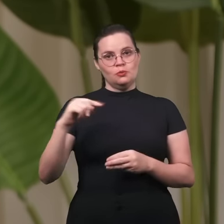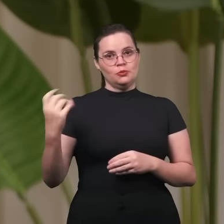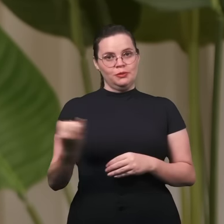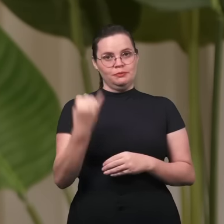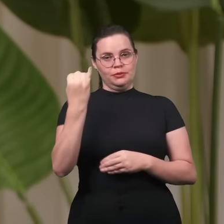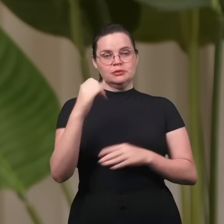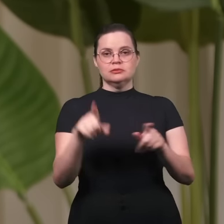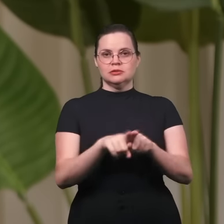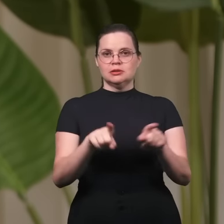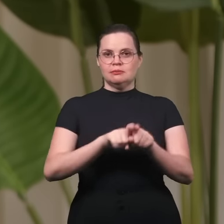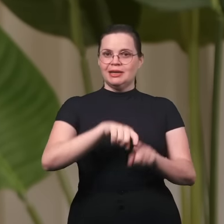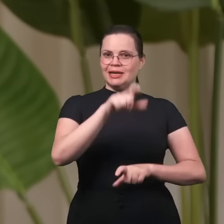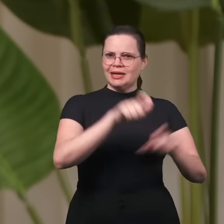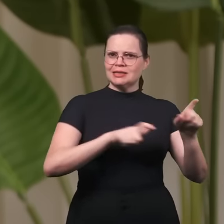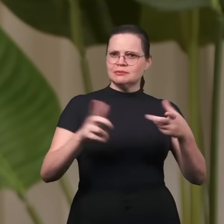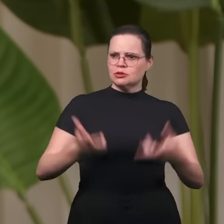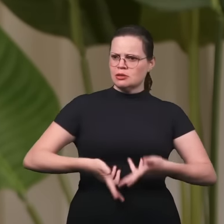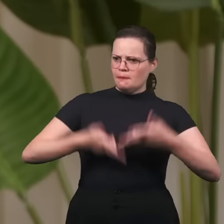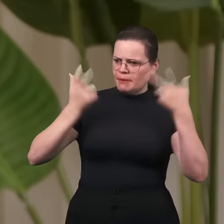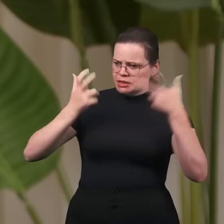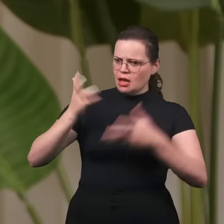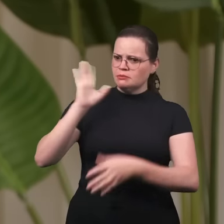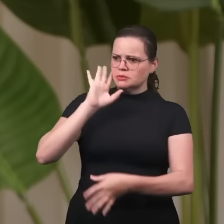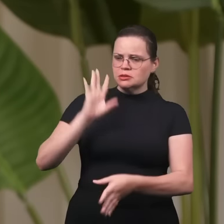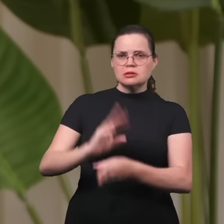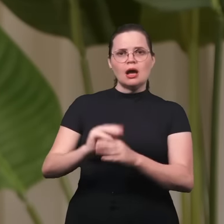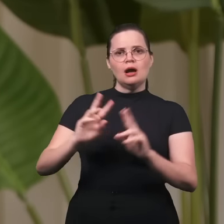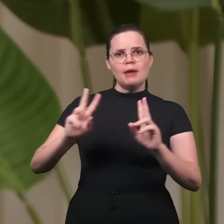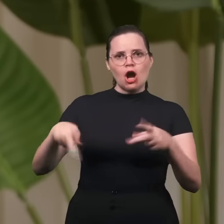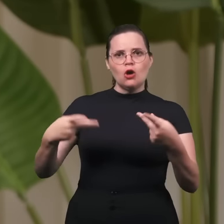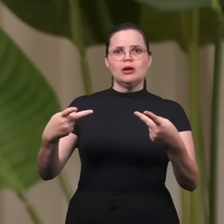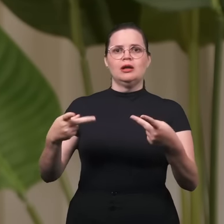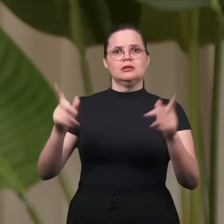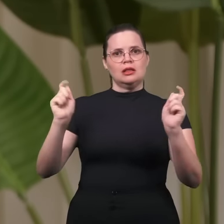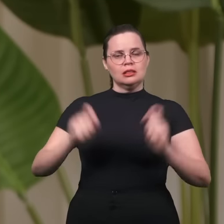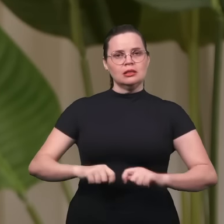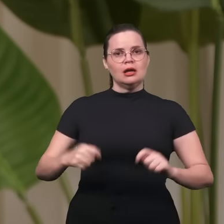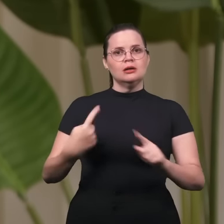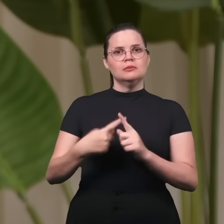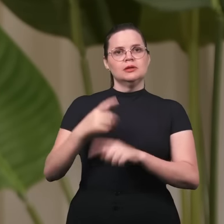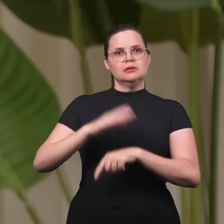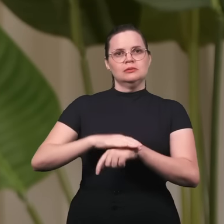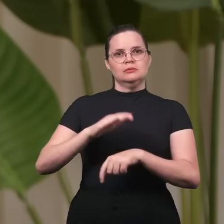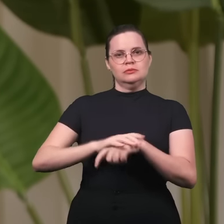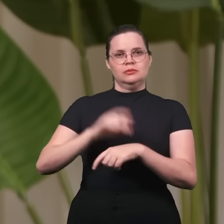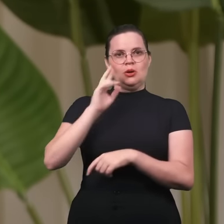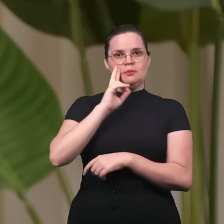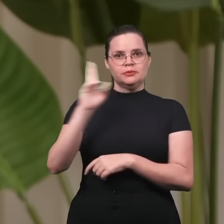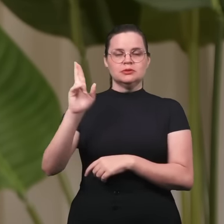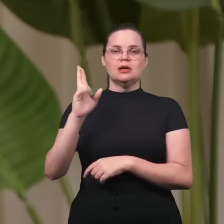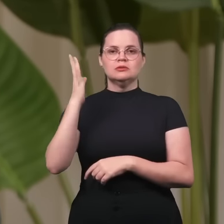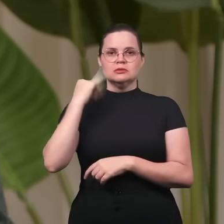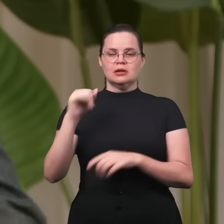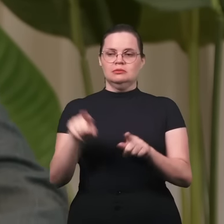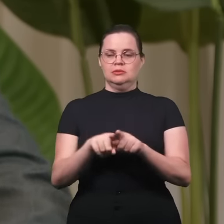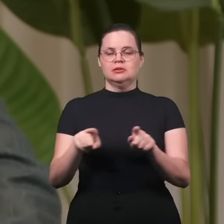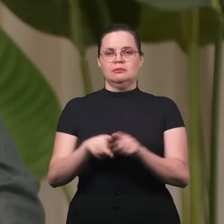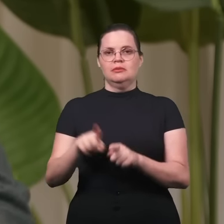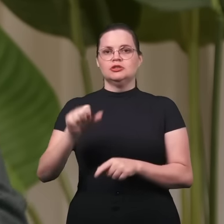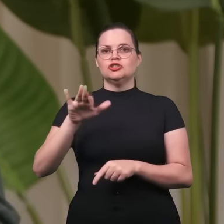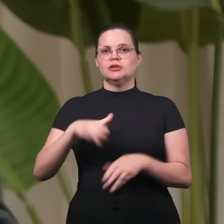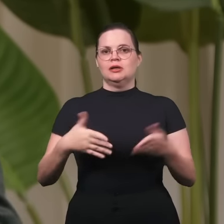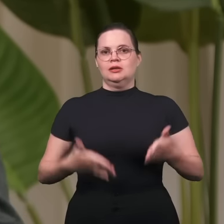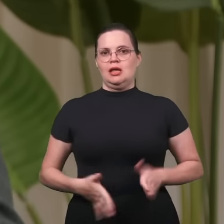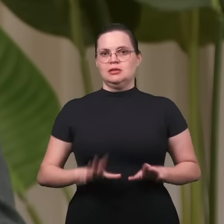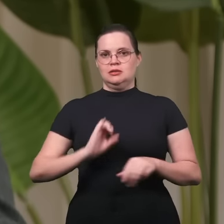e o reconhecimento dos que estão de fora, e no final do próprio Senhor, daqueles que nasceram em Jerusalém,